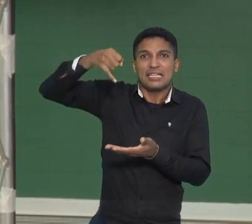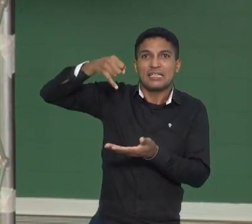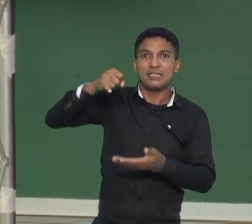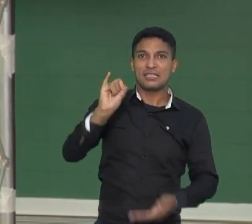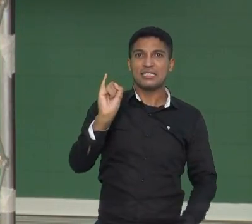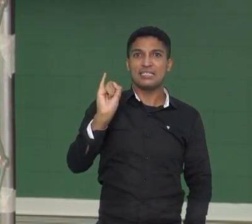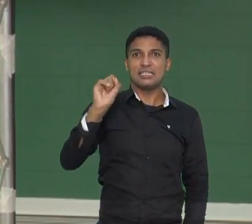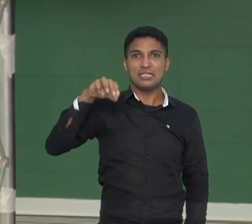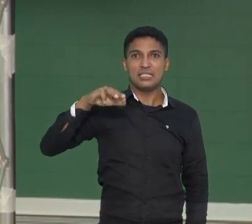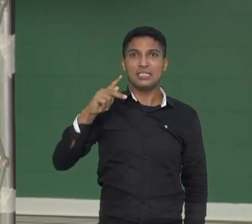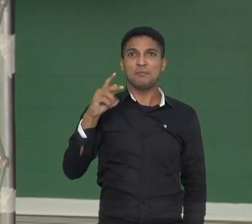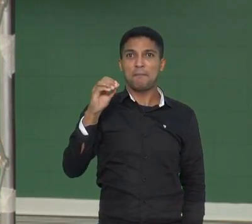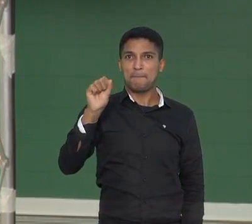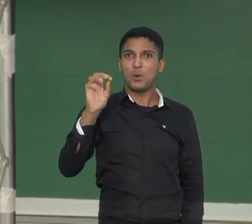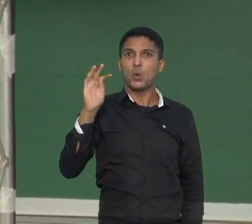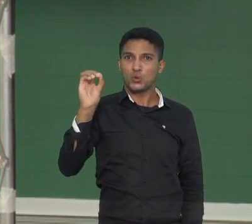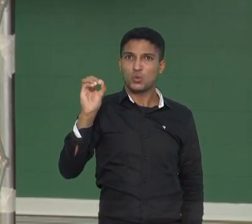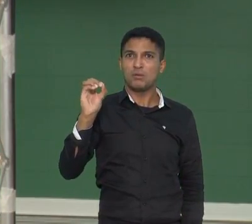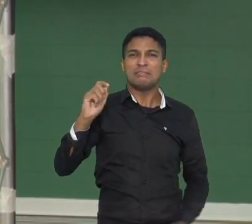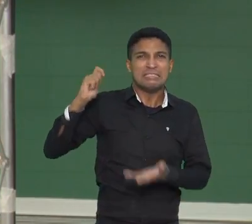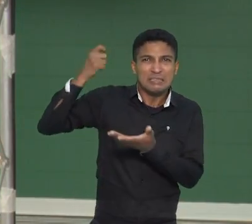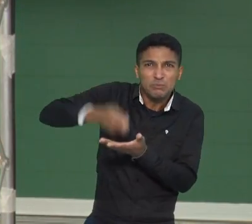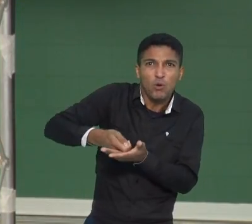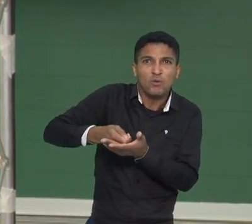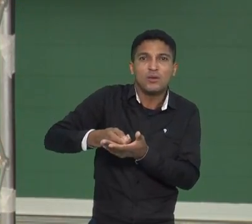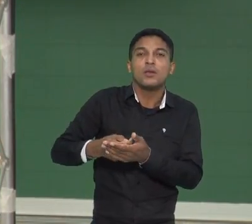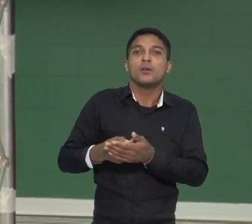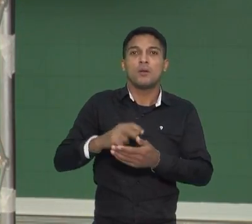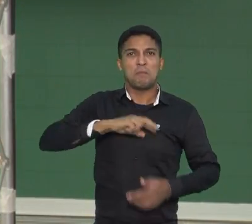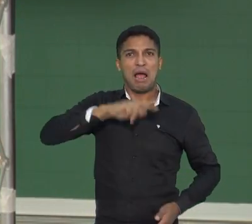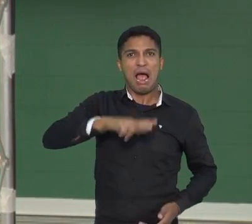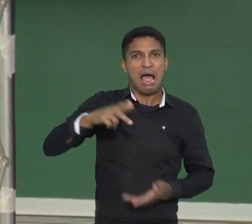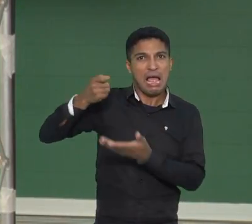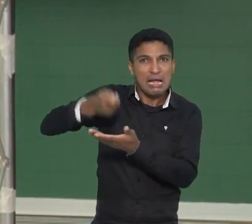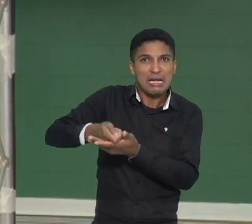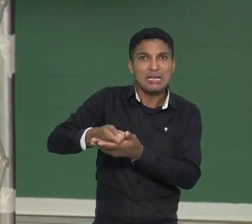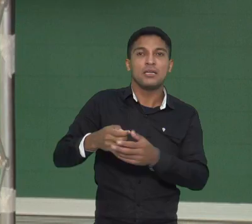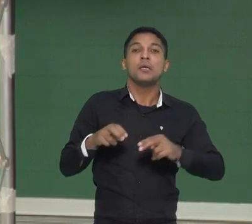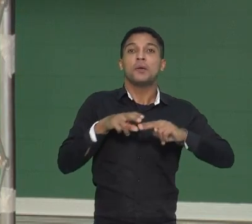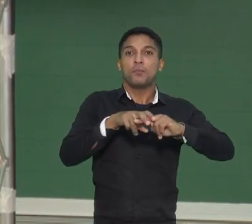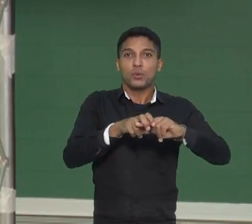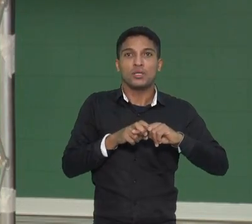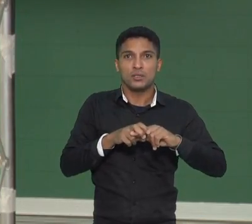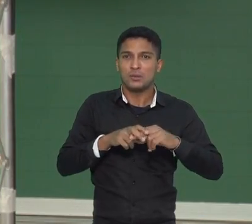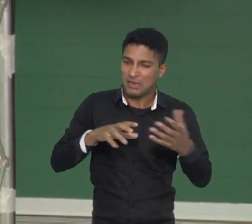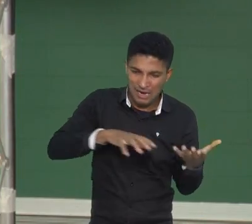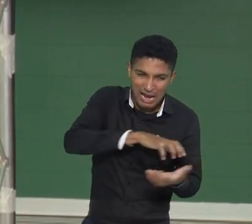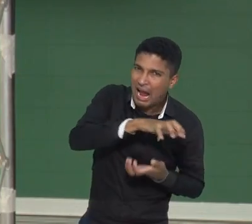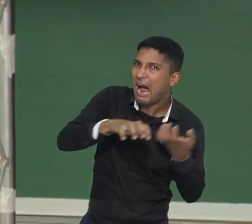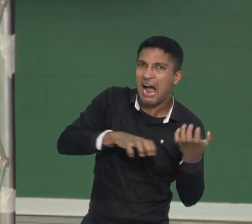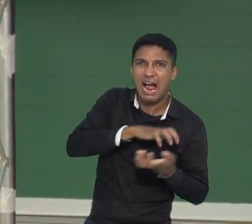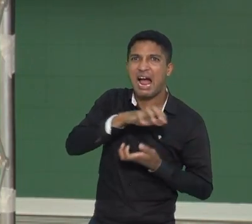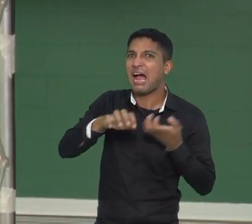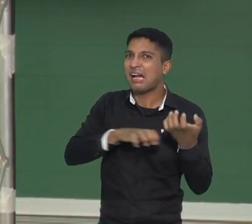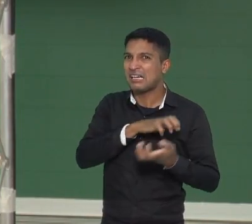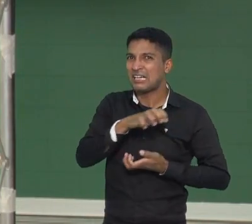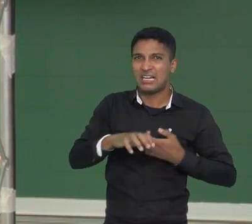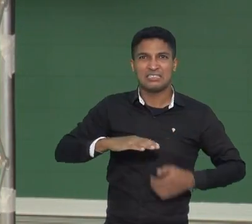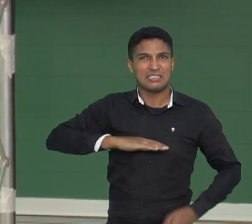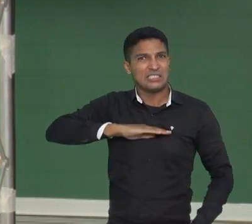motivos das rebeliões na América Portuguesa. Tá? Por quê? A partir do momento que a pessoa trabalha e tem parte da